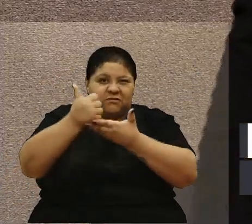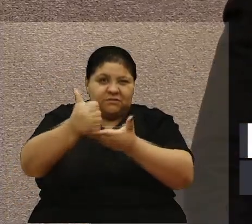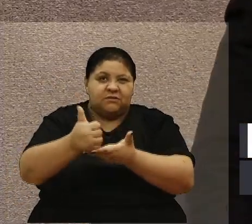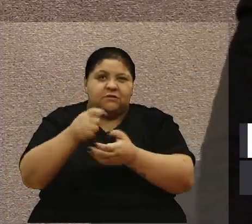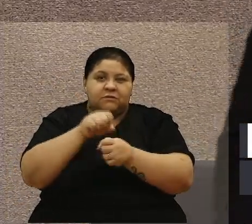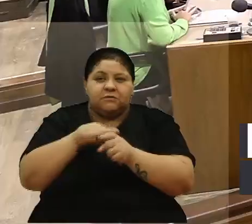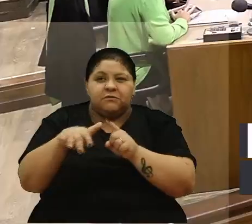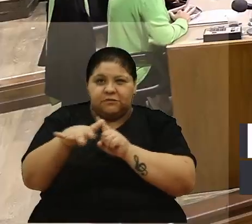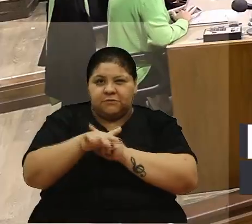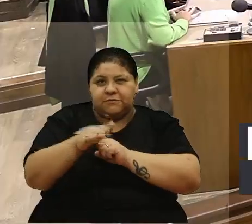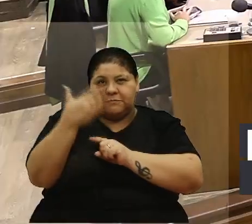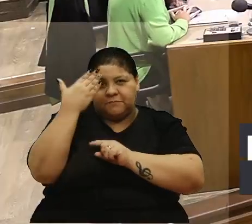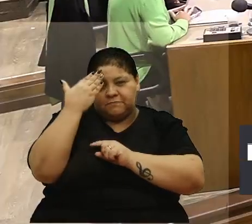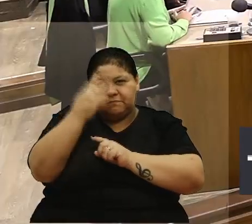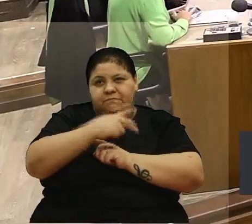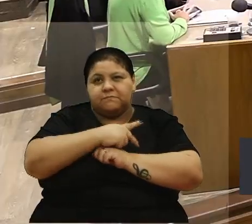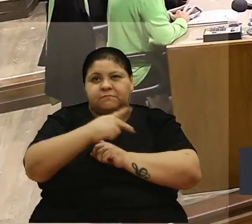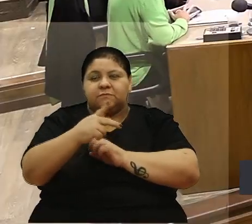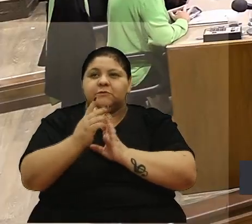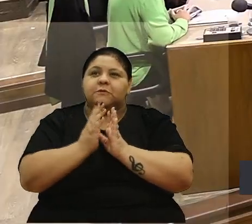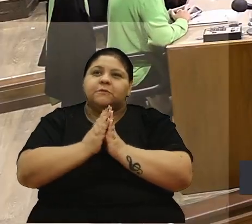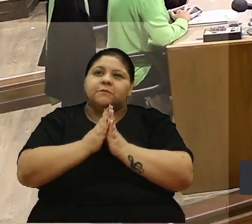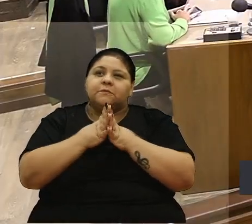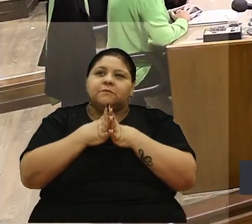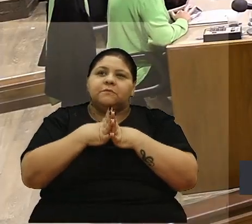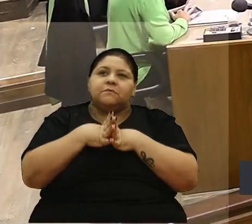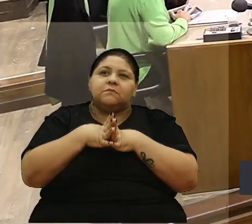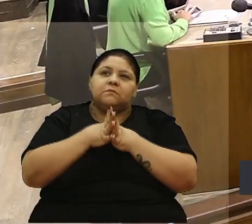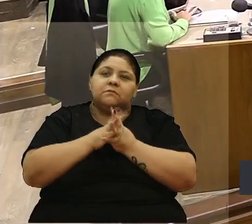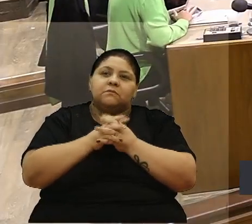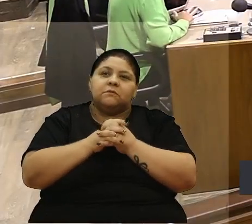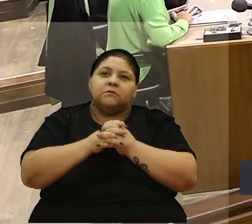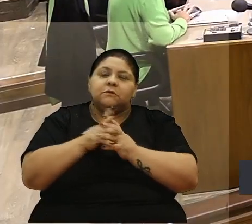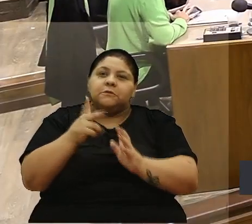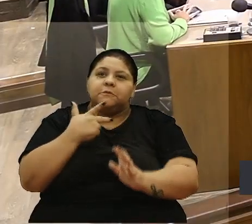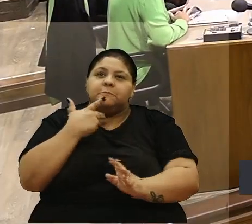sociedade. Obrigado, presidente. Obrigado, vereador Ramon. Em declaração de voto, vereador